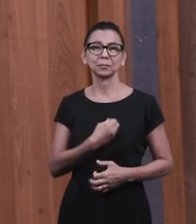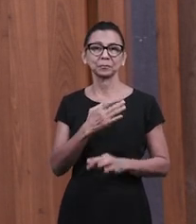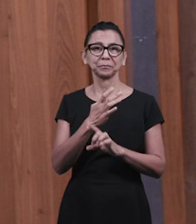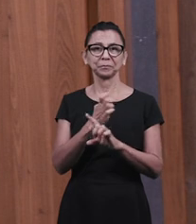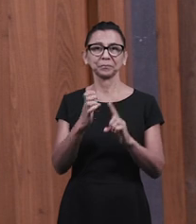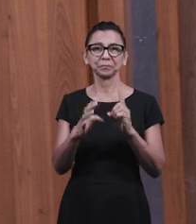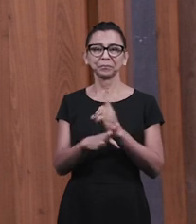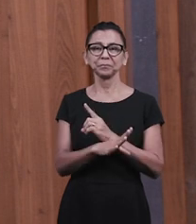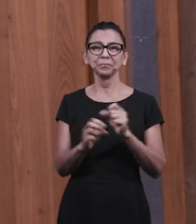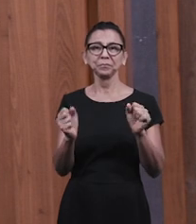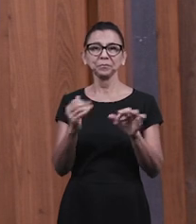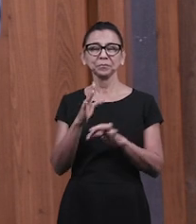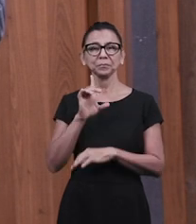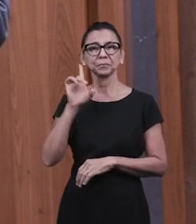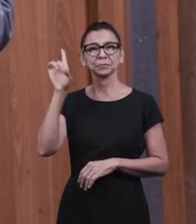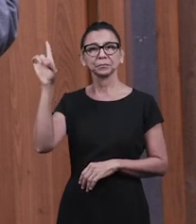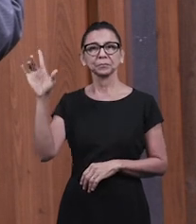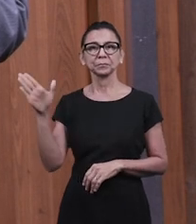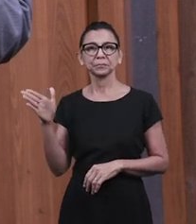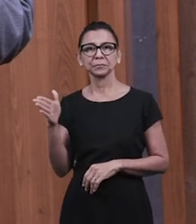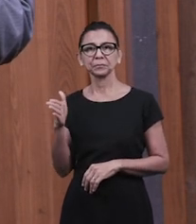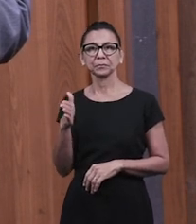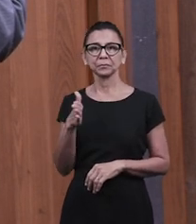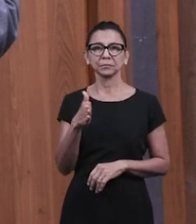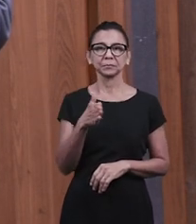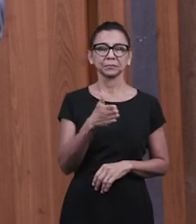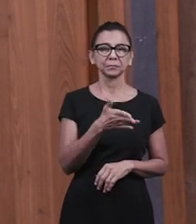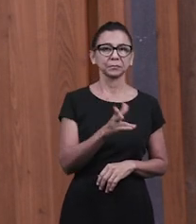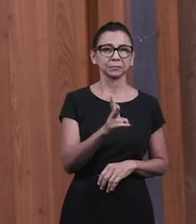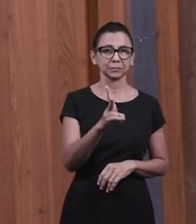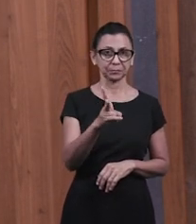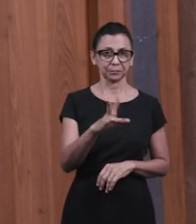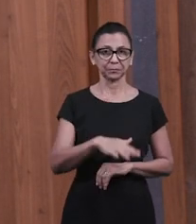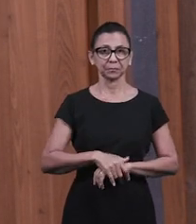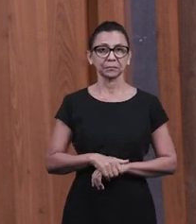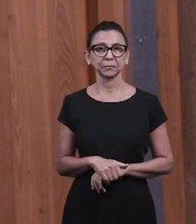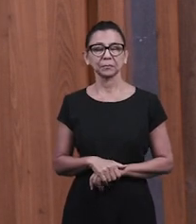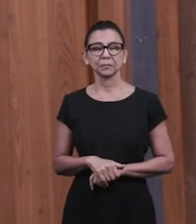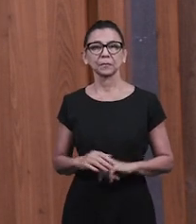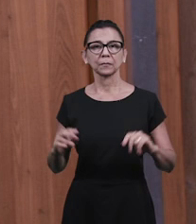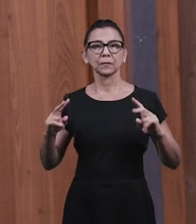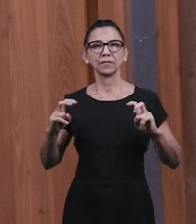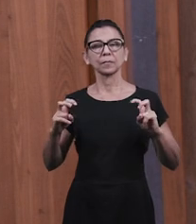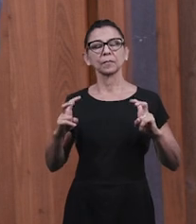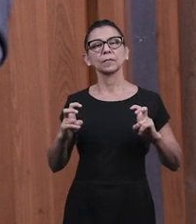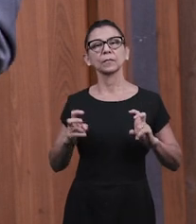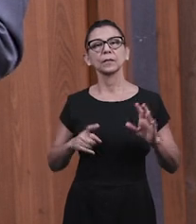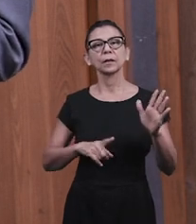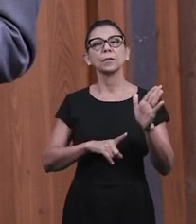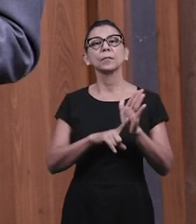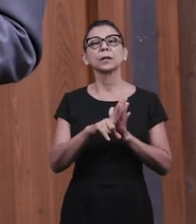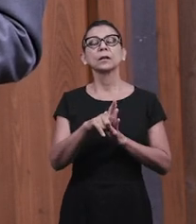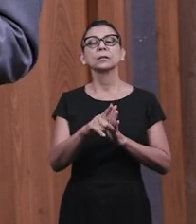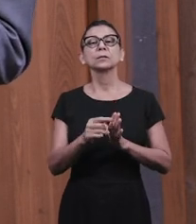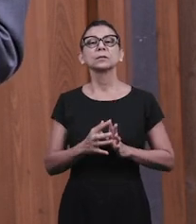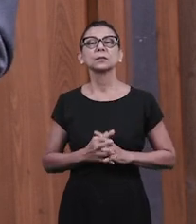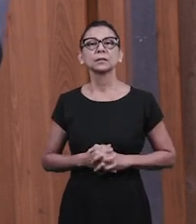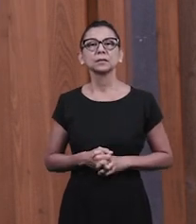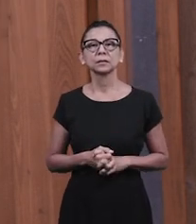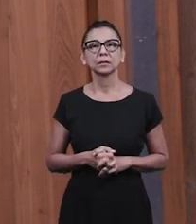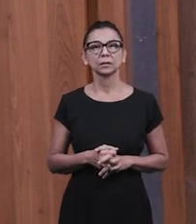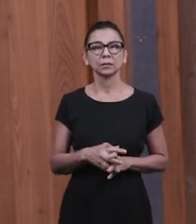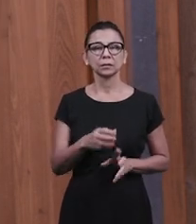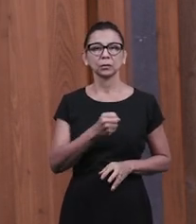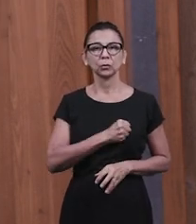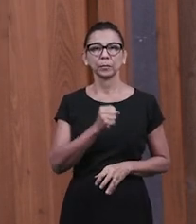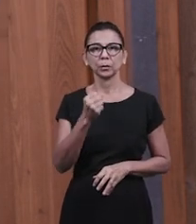Bíblica Dominical. Glória a Deus. Agora, irmãos, nós vamos dar sequência ao nosso assunto ainda, e essa pergunta agora vai ser